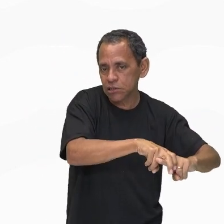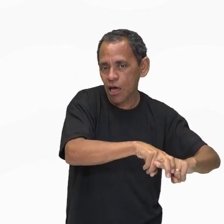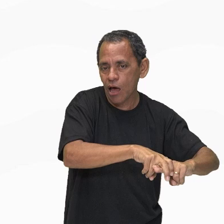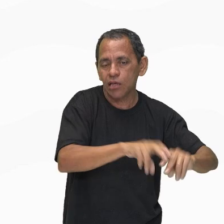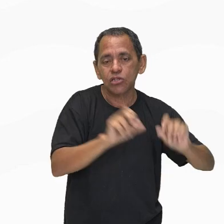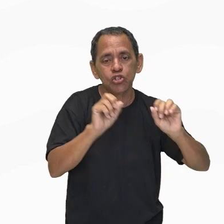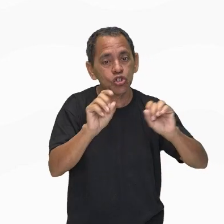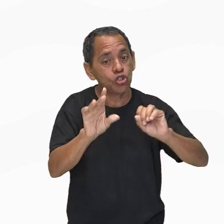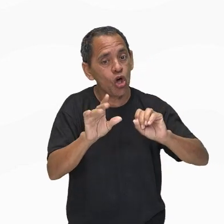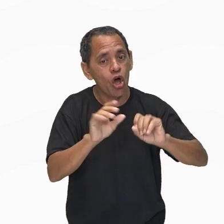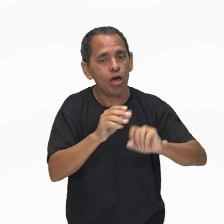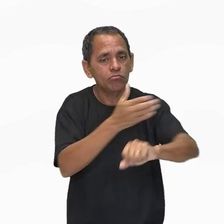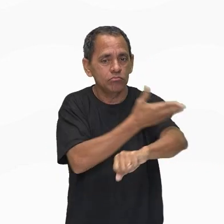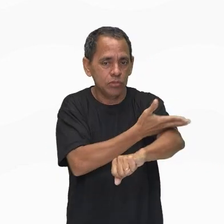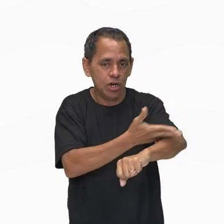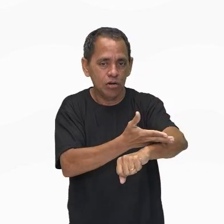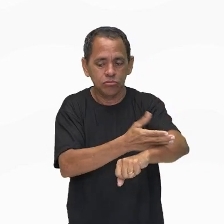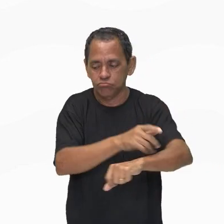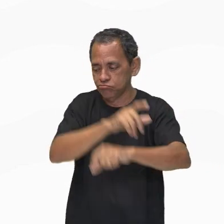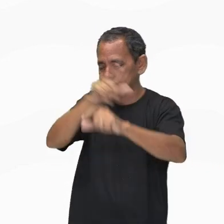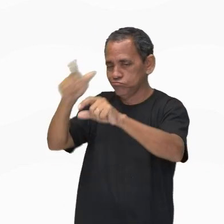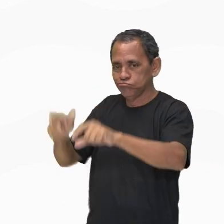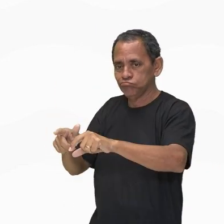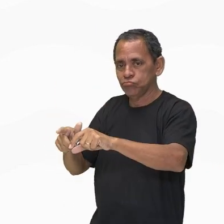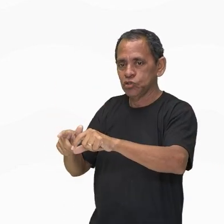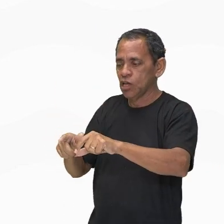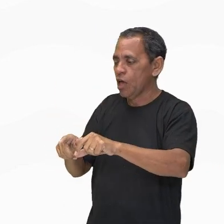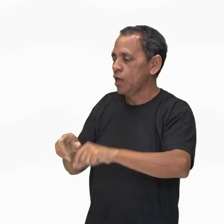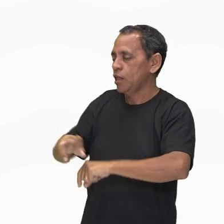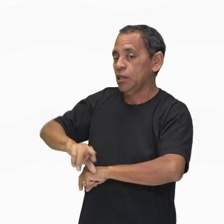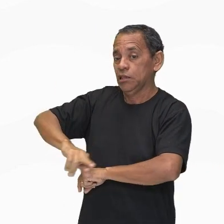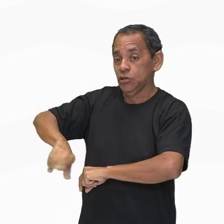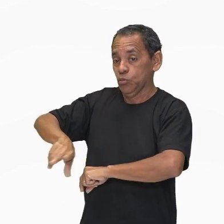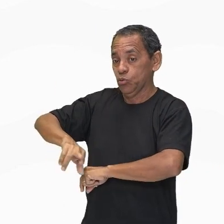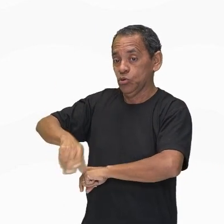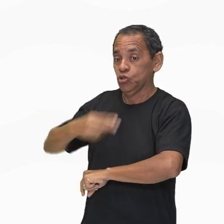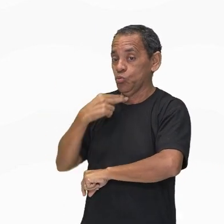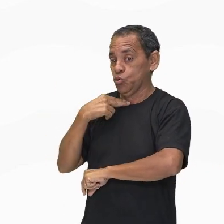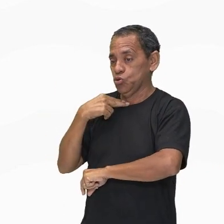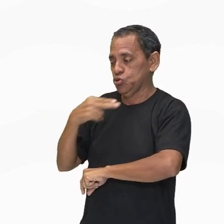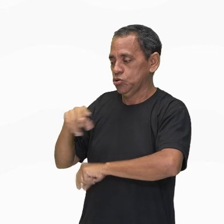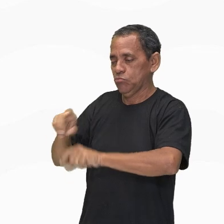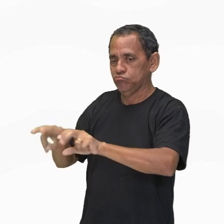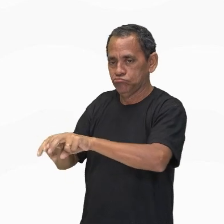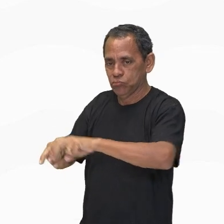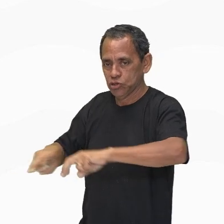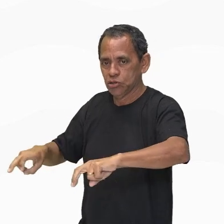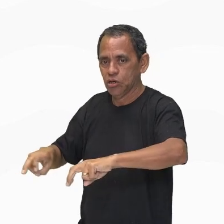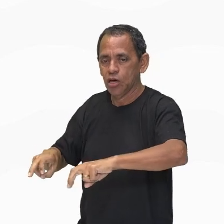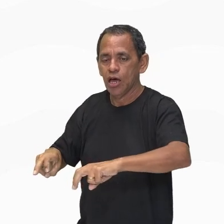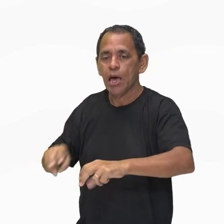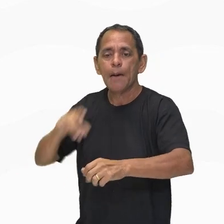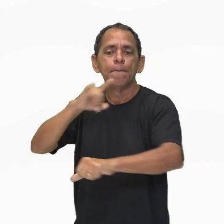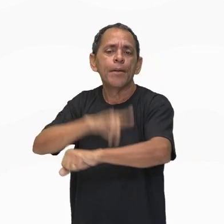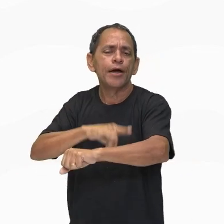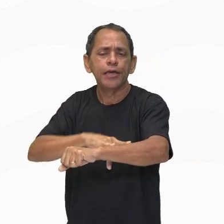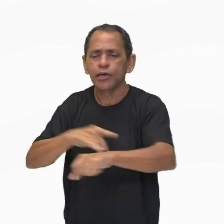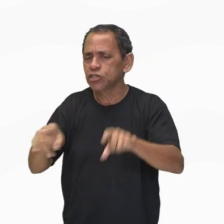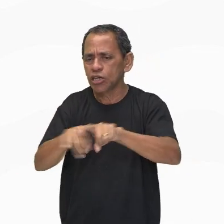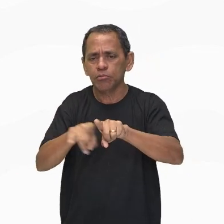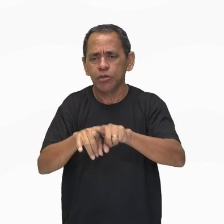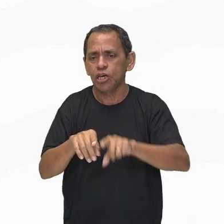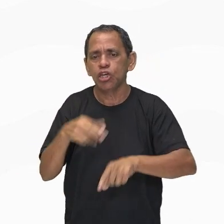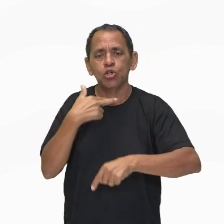essa segregação, eles entendiam como se os negros fossem inferiores e aí foram se